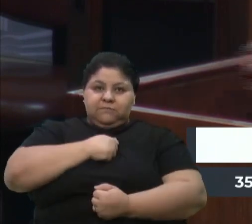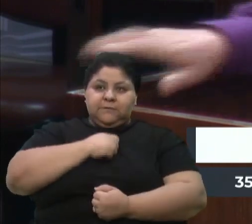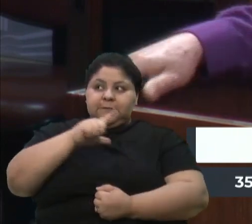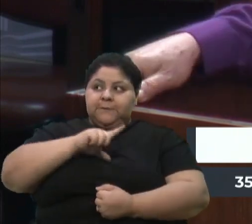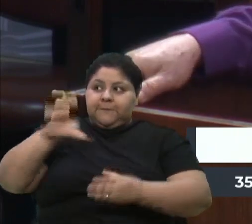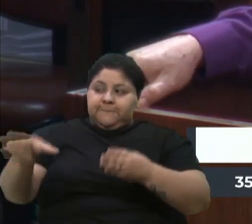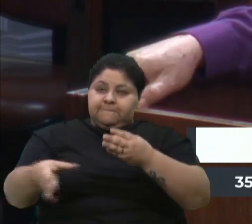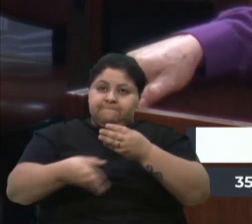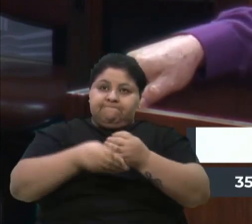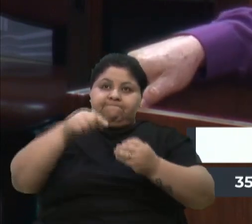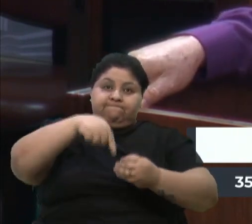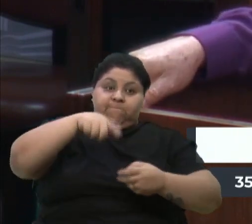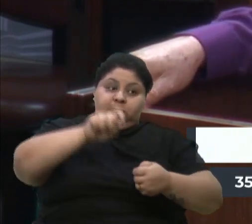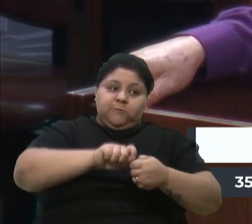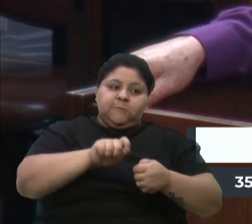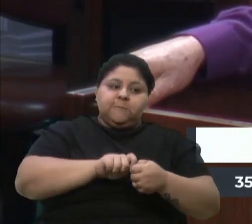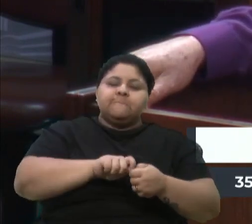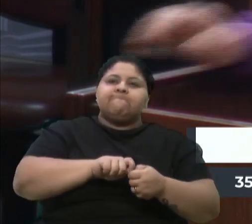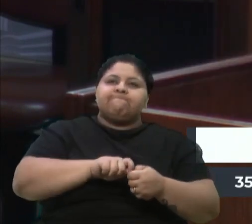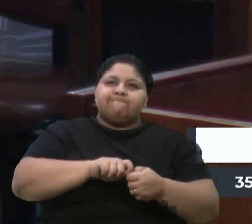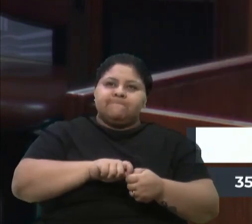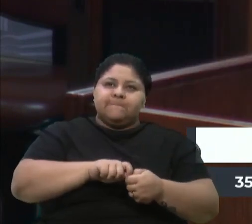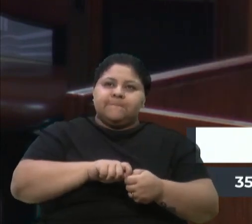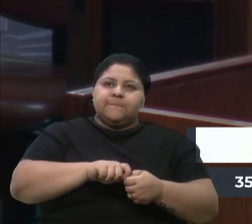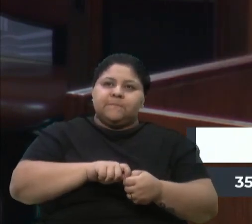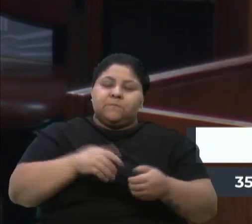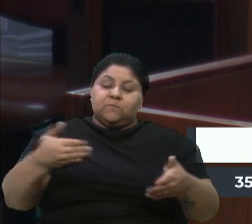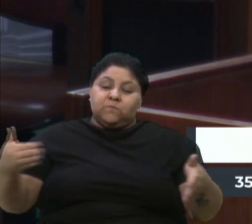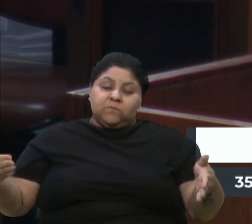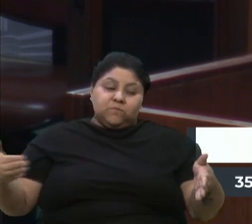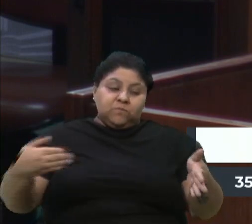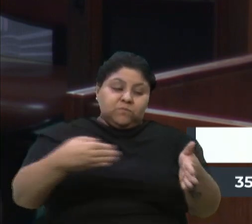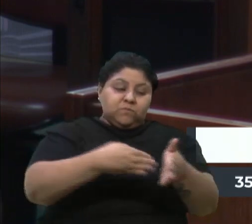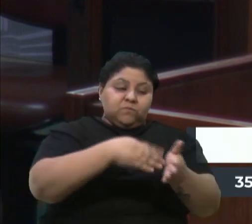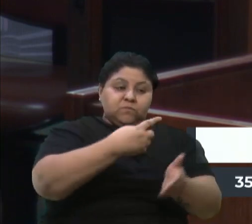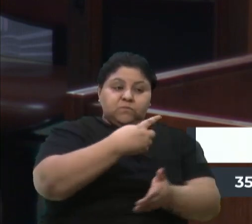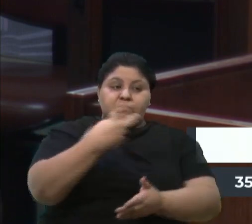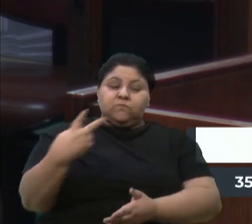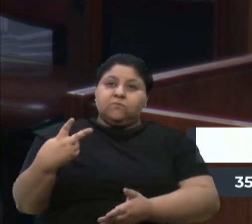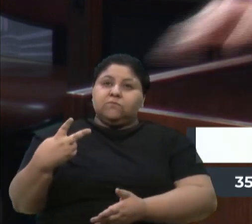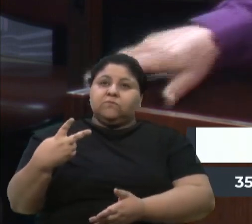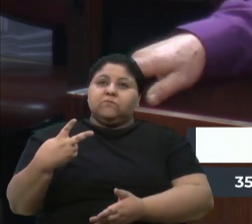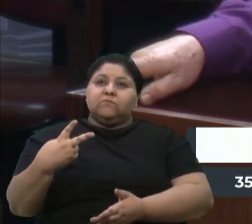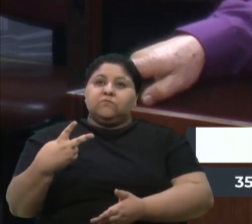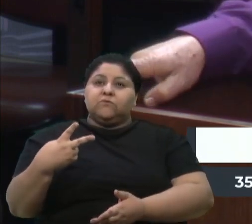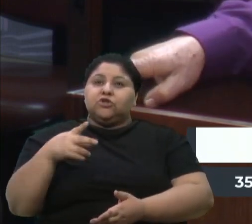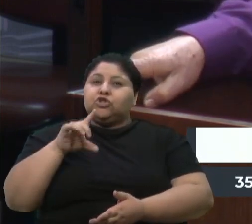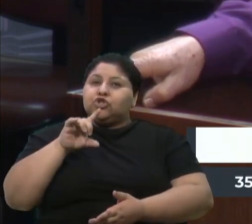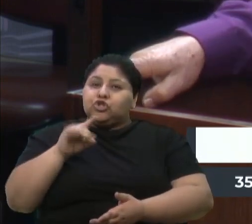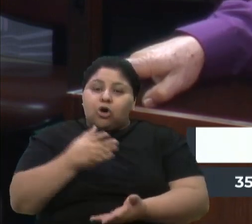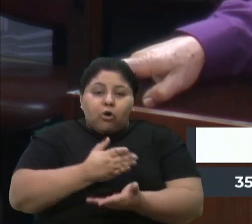aqui feito hoje pela manhã, não atingirem os 12 salários, porque recém começaram,